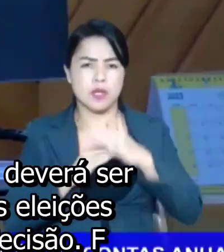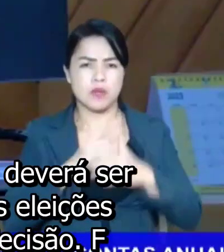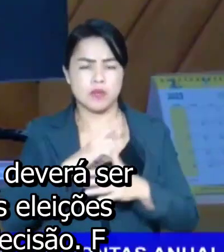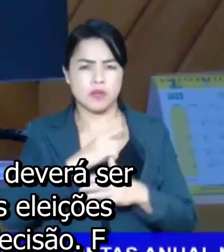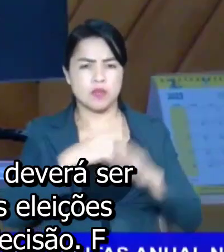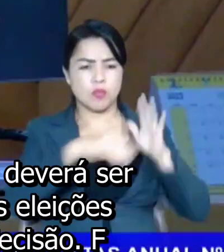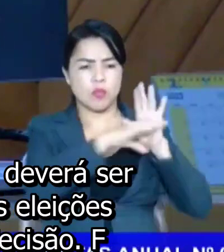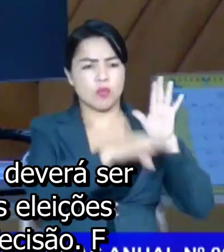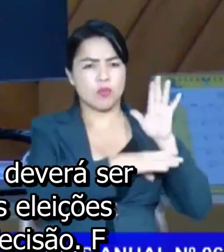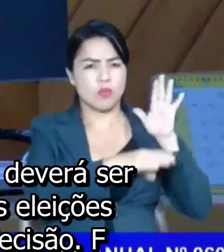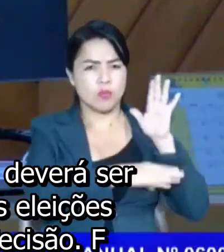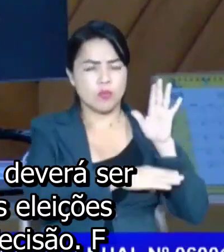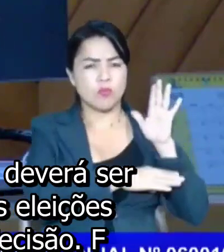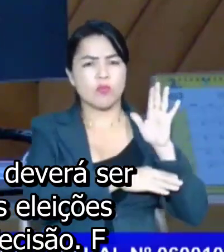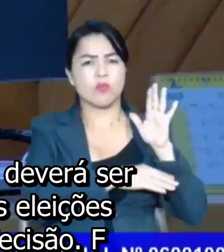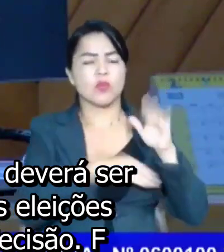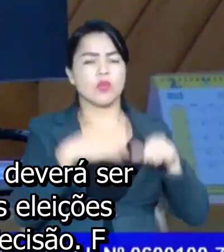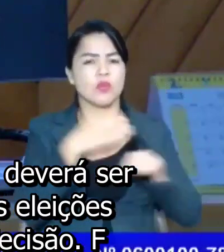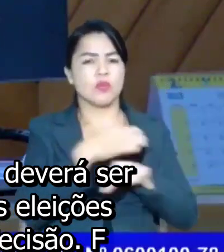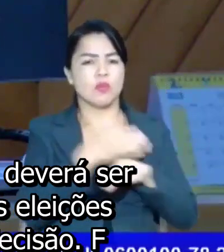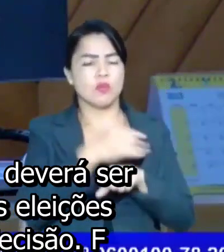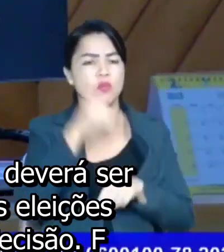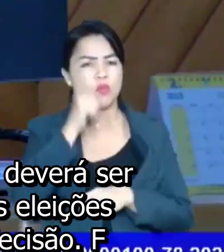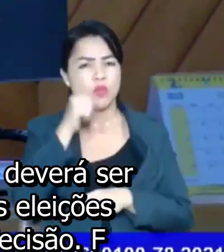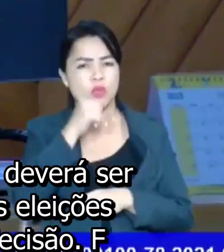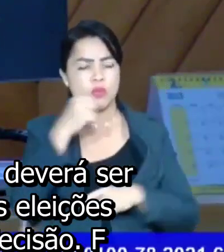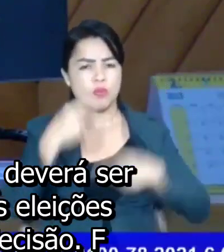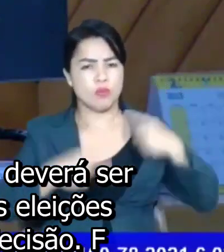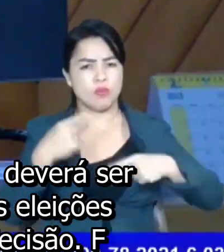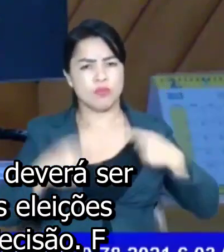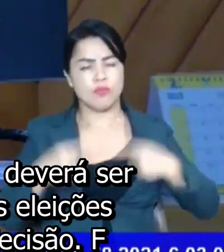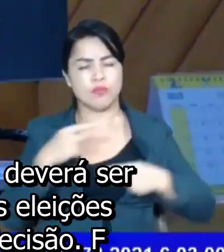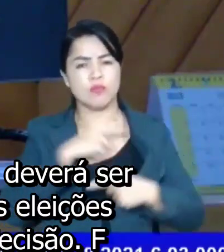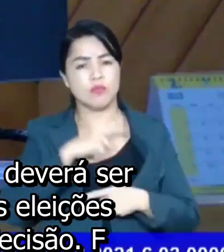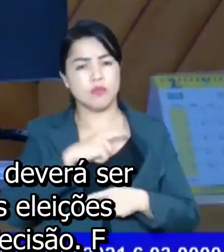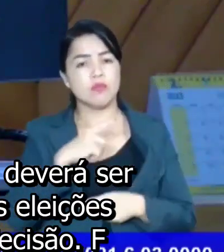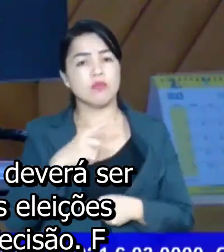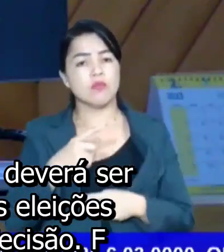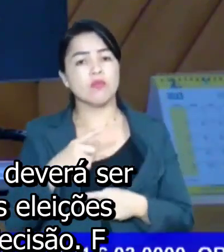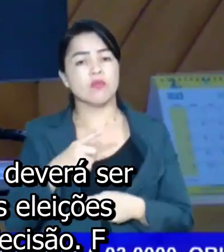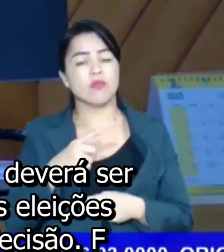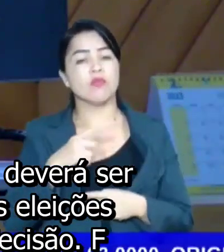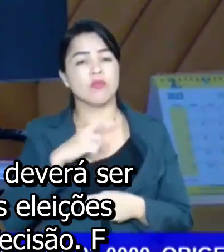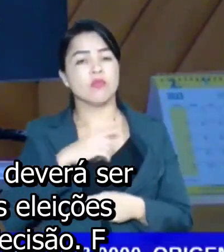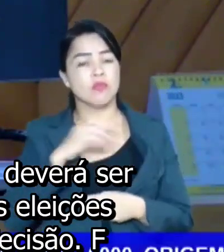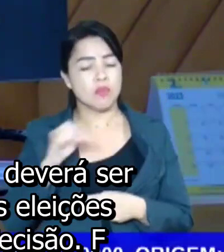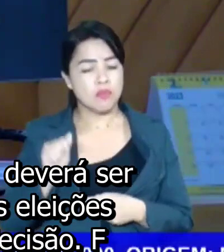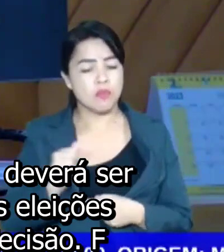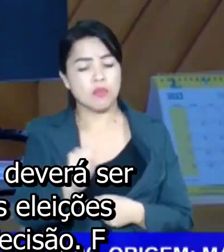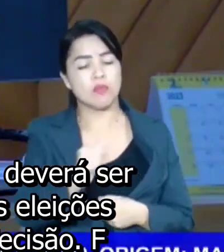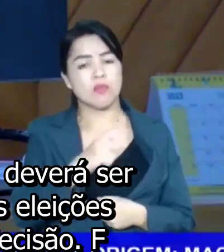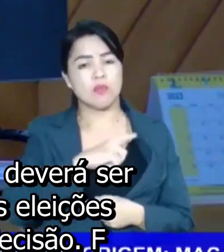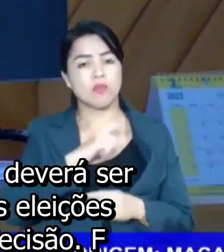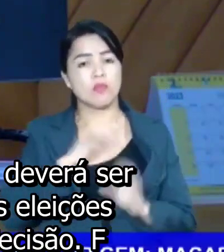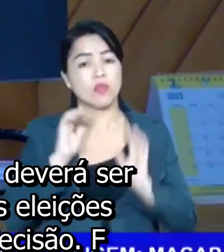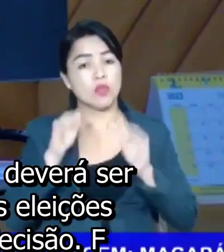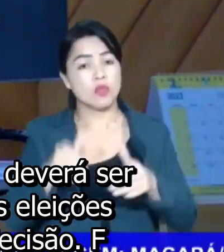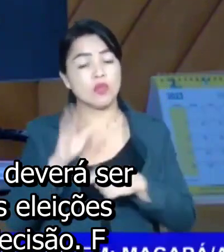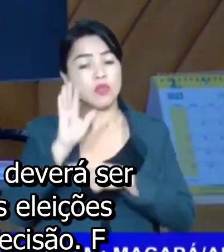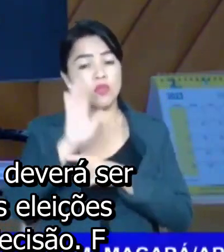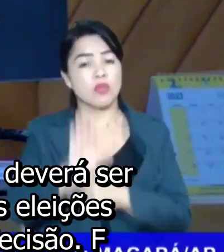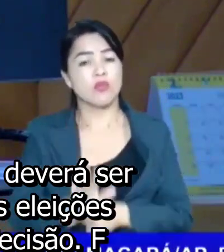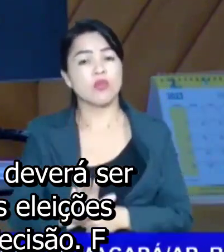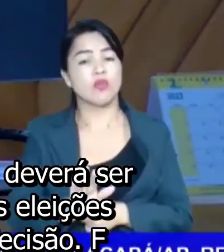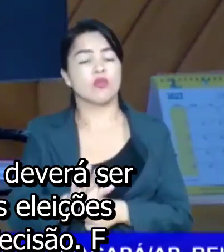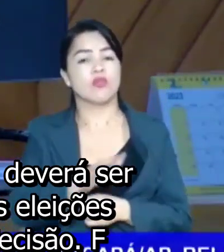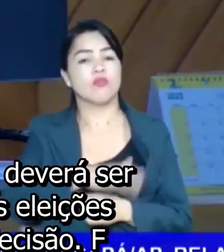de promoção de participação de mulheres na política deverá ser aplicado em benefício de